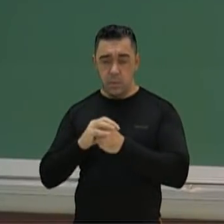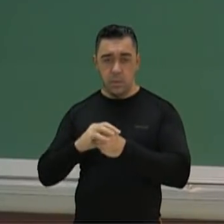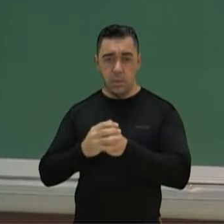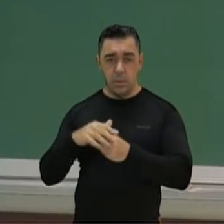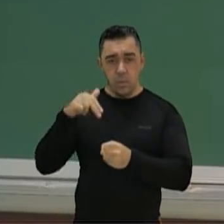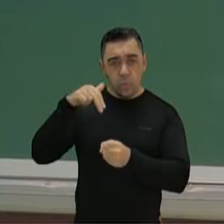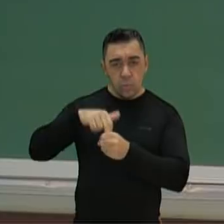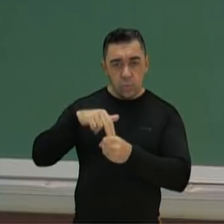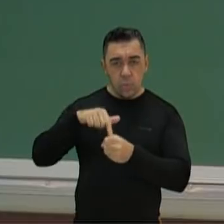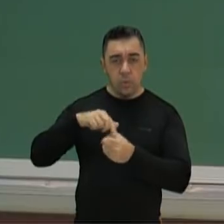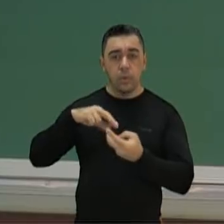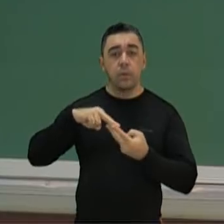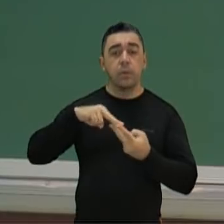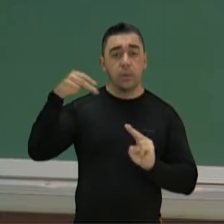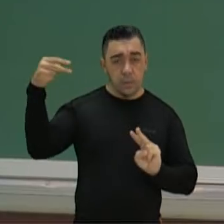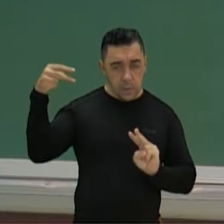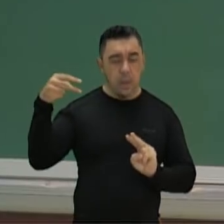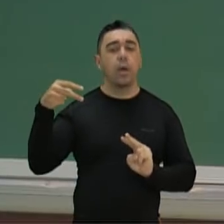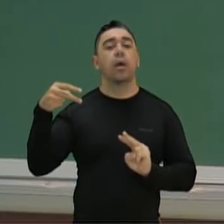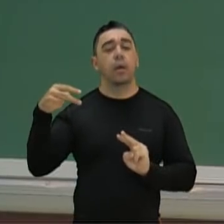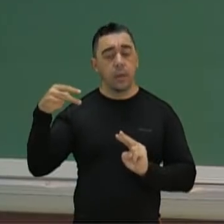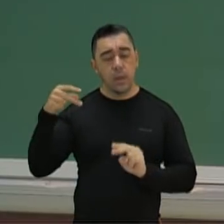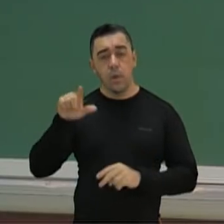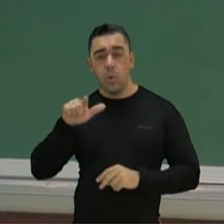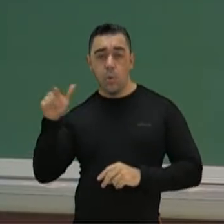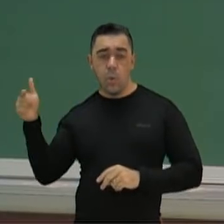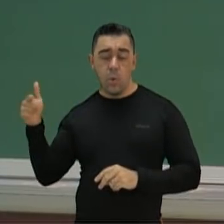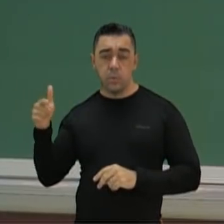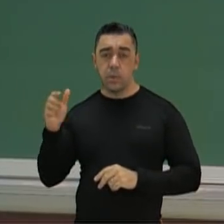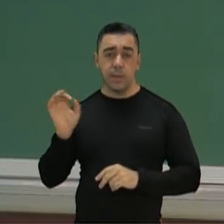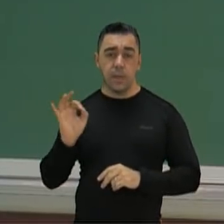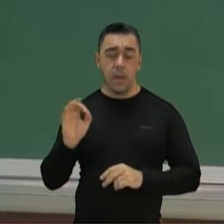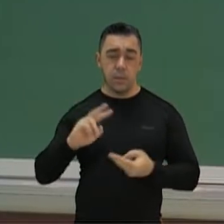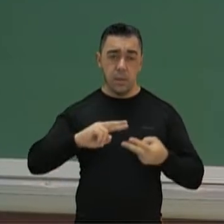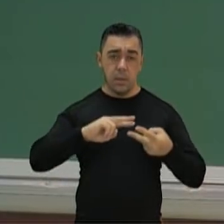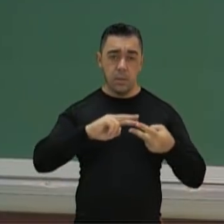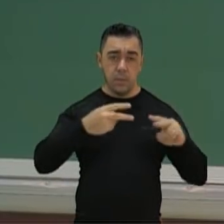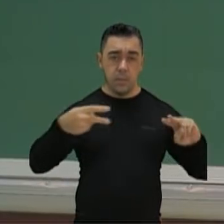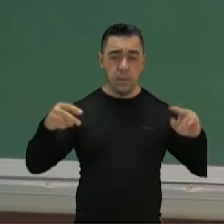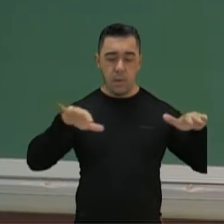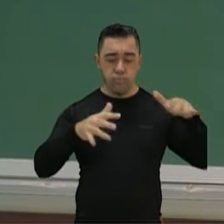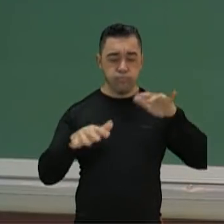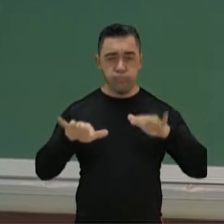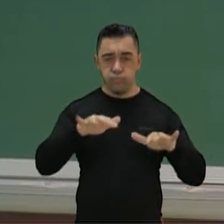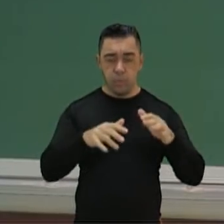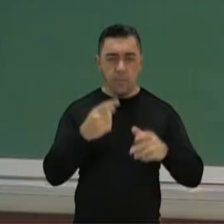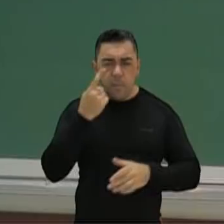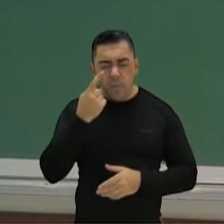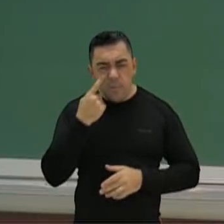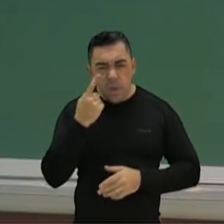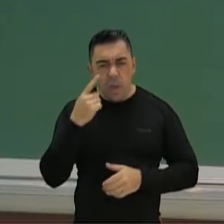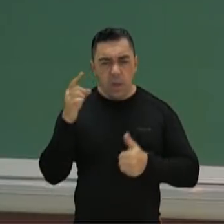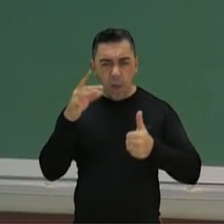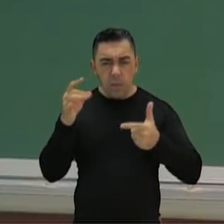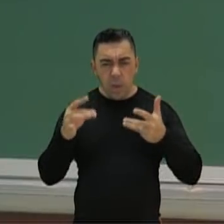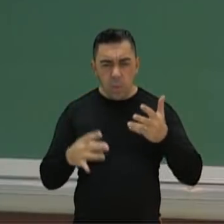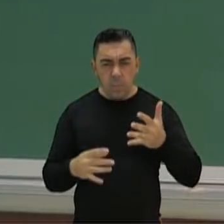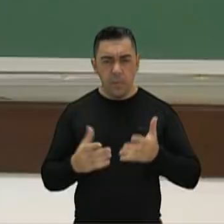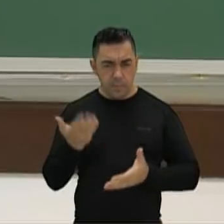eucariontes, e que está aqui espalhado no citoplasma, no caso da célula procarionte. Então, vamos ver essas estruturas uma por